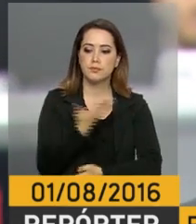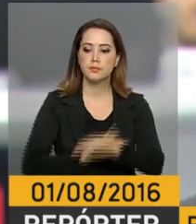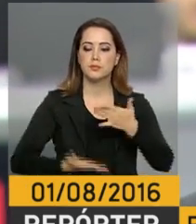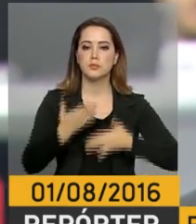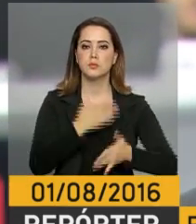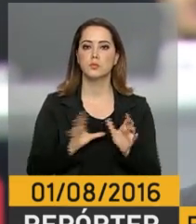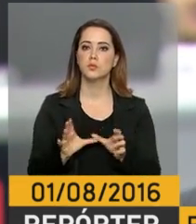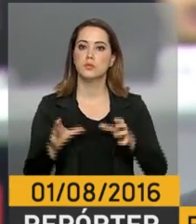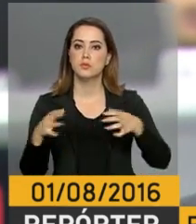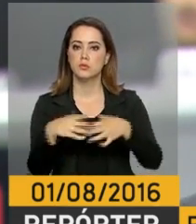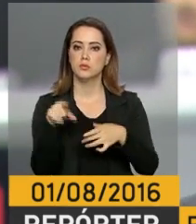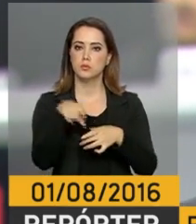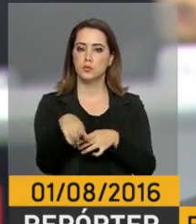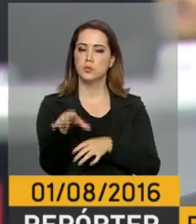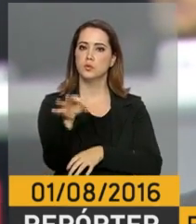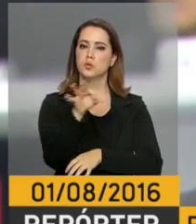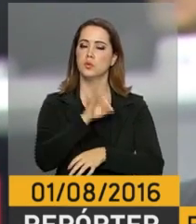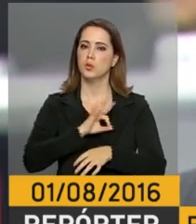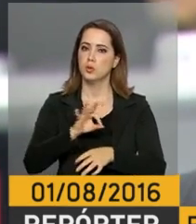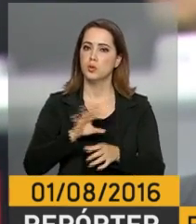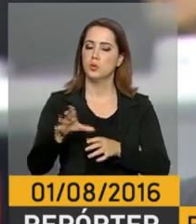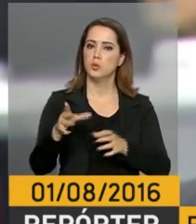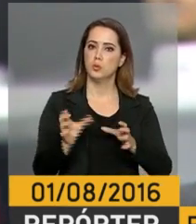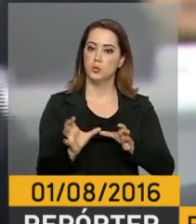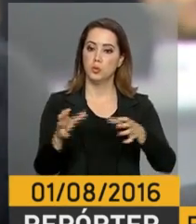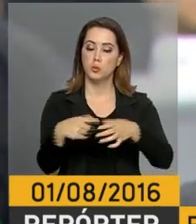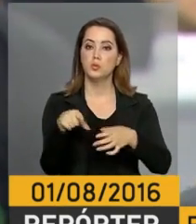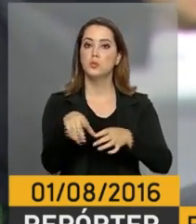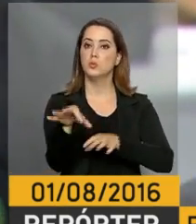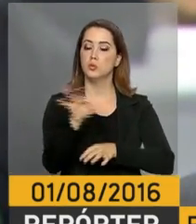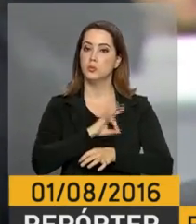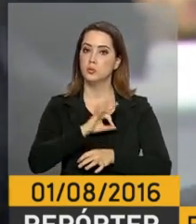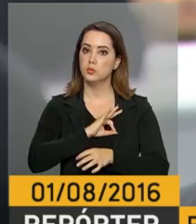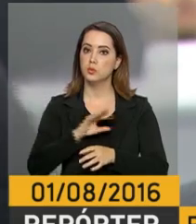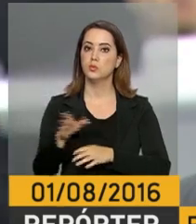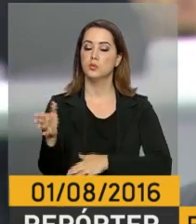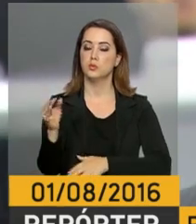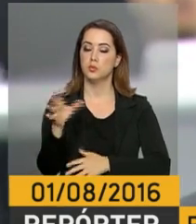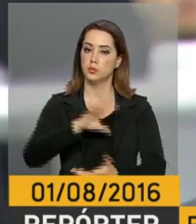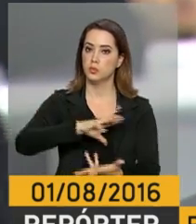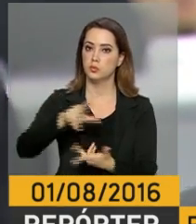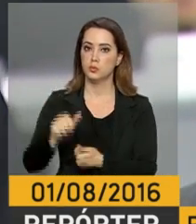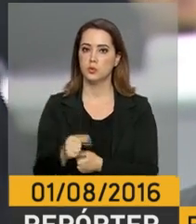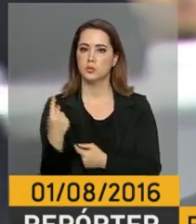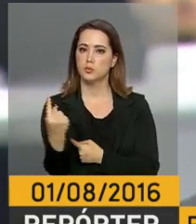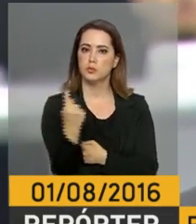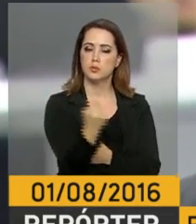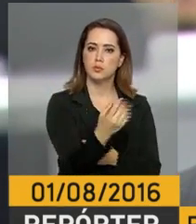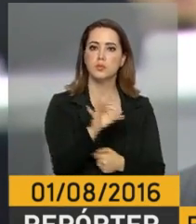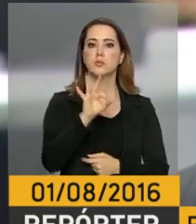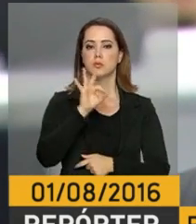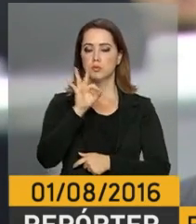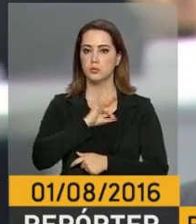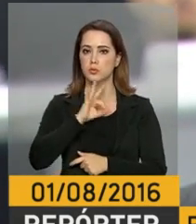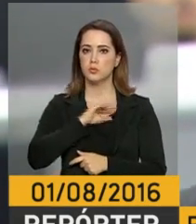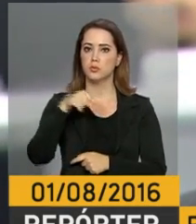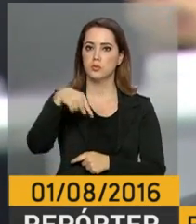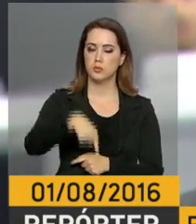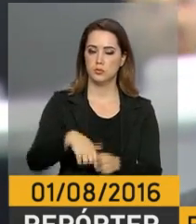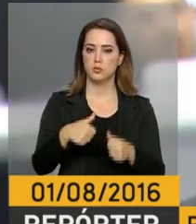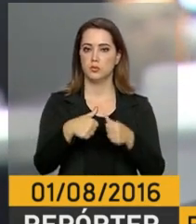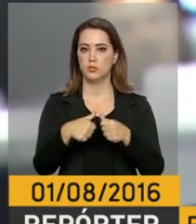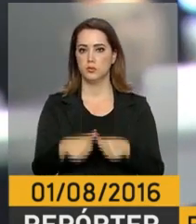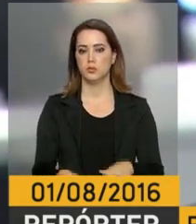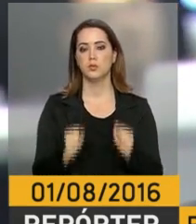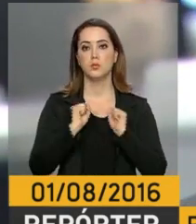Centro de Cooperação Policial Internacional, ele possibilita que cada um dos policiais que aqui estejam